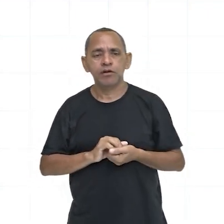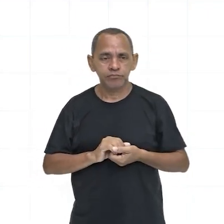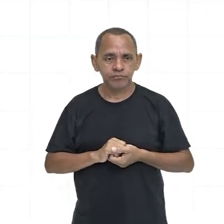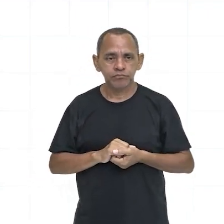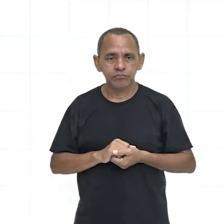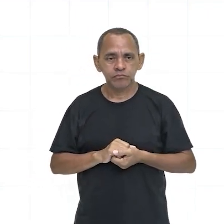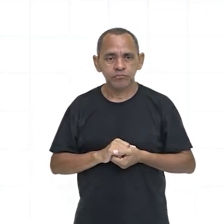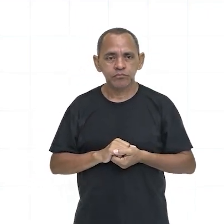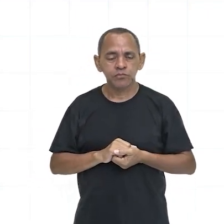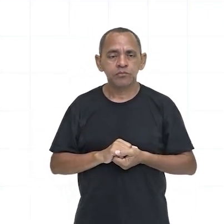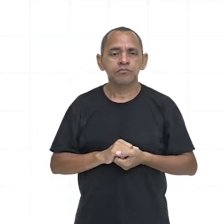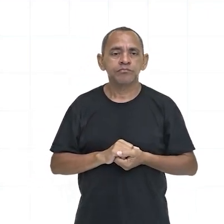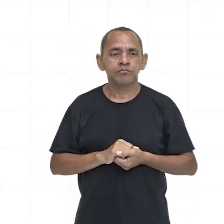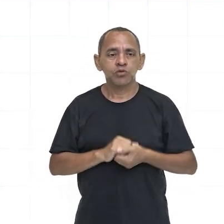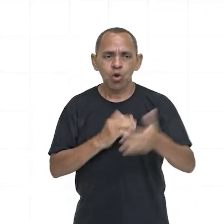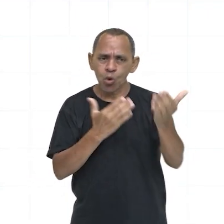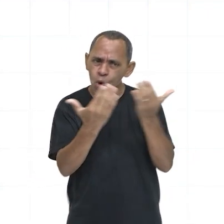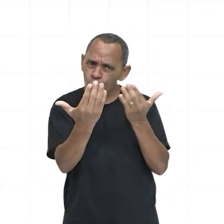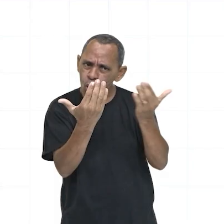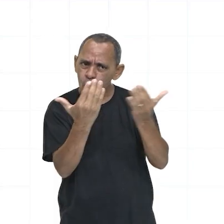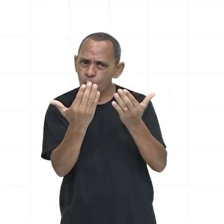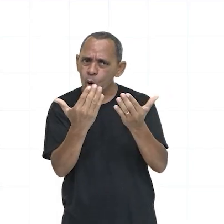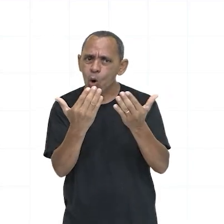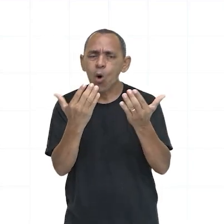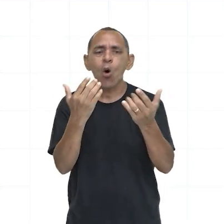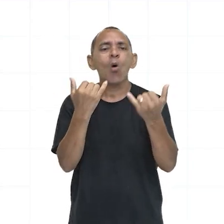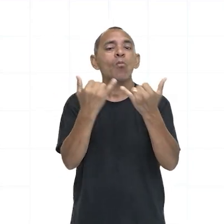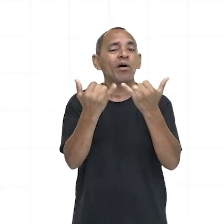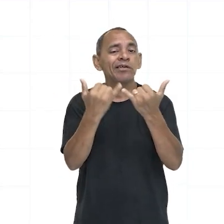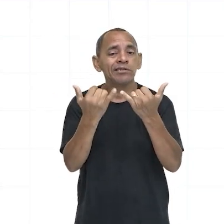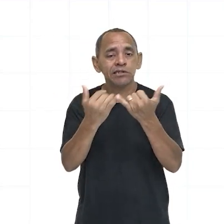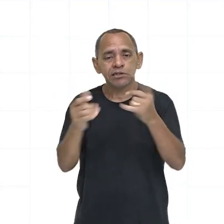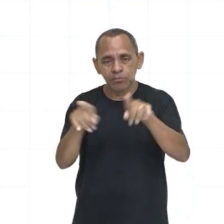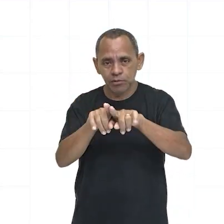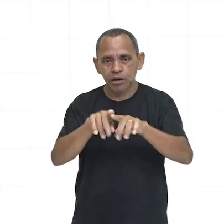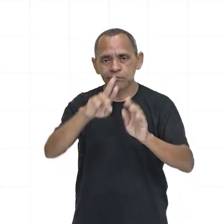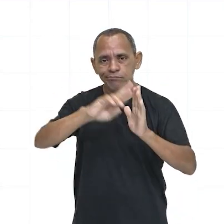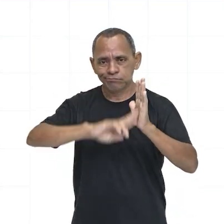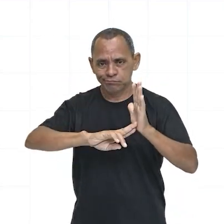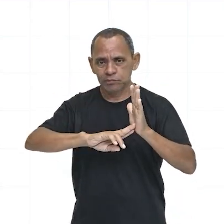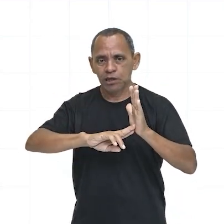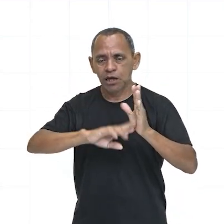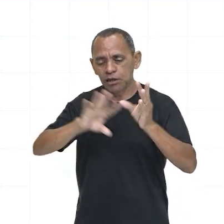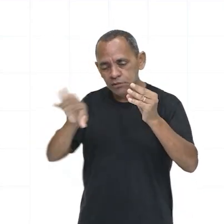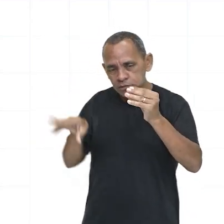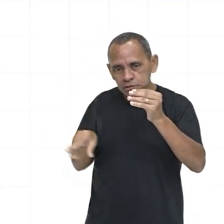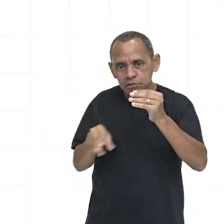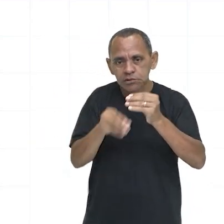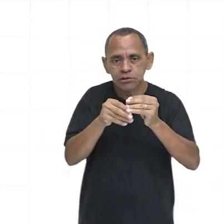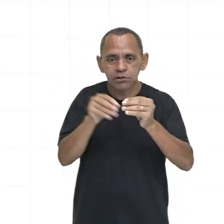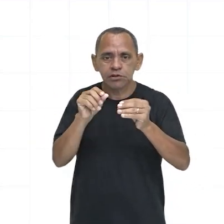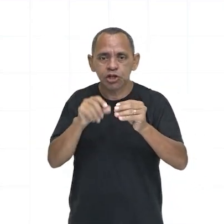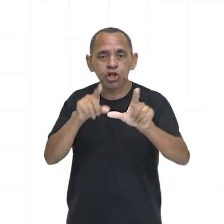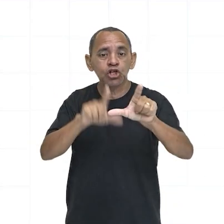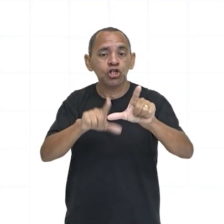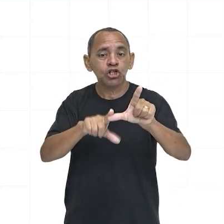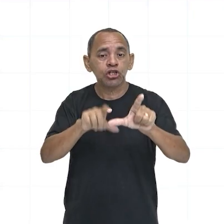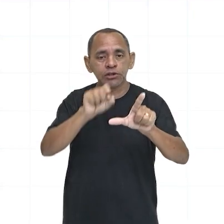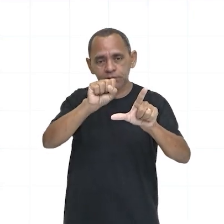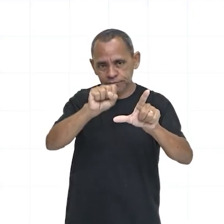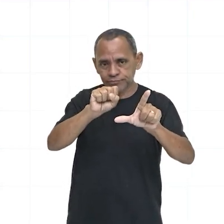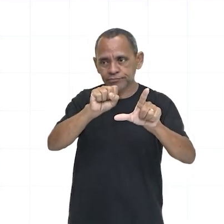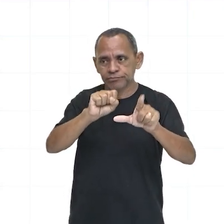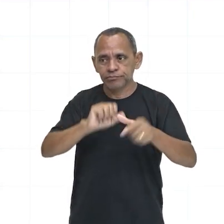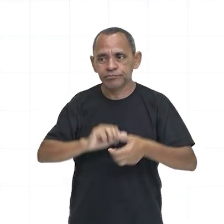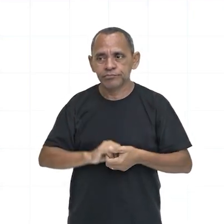daquela estrutura ali, ele vai ser acrescido de S. Essa é a regra geral, tá certo? Então, todos os verbos, quando conjugado com he, she